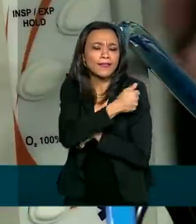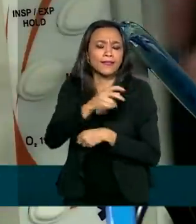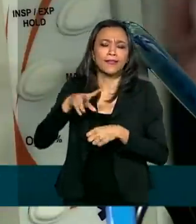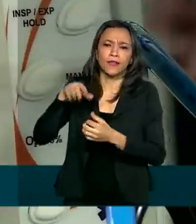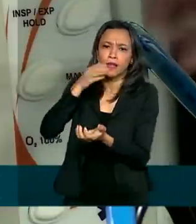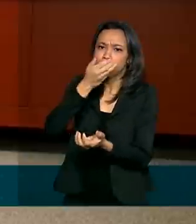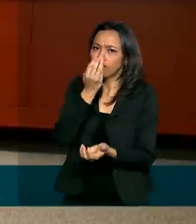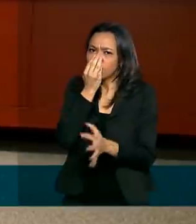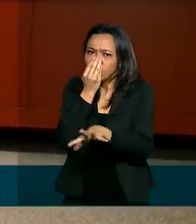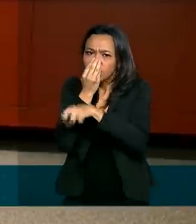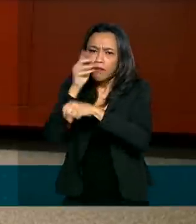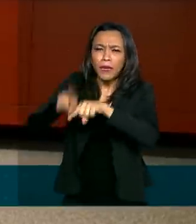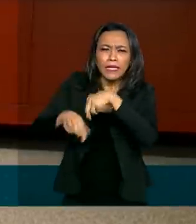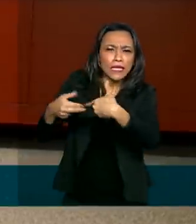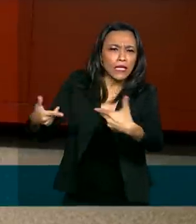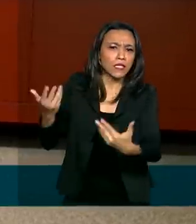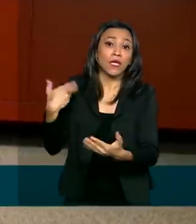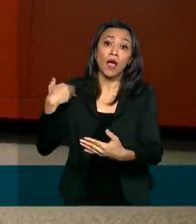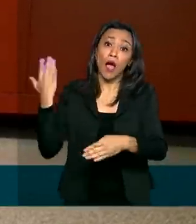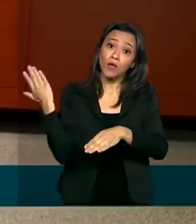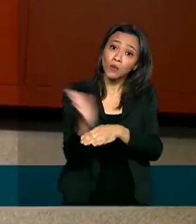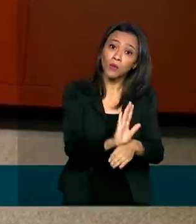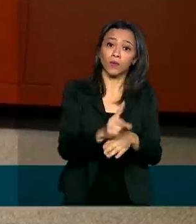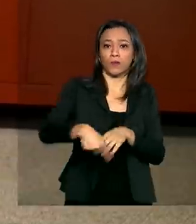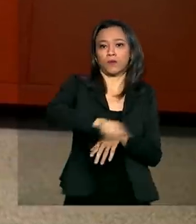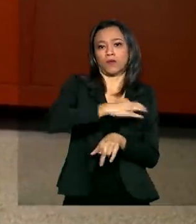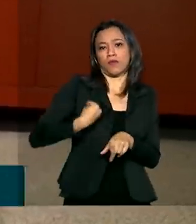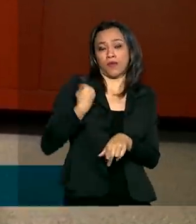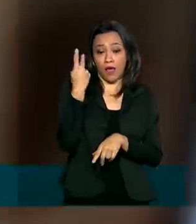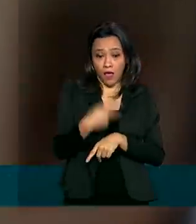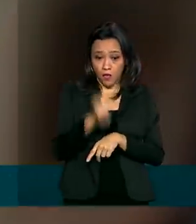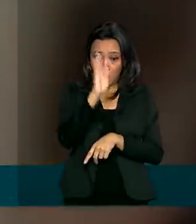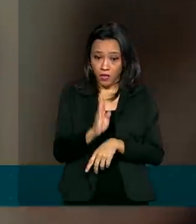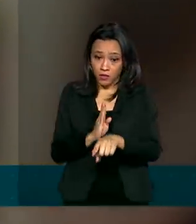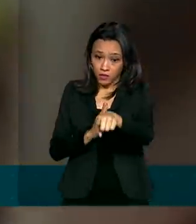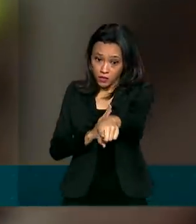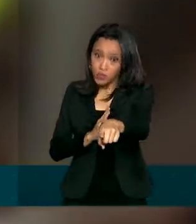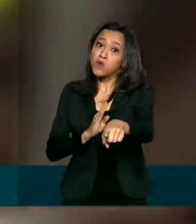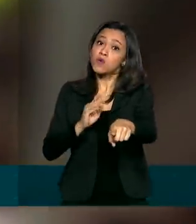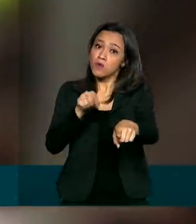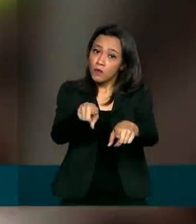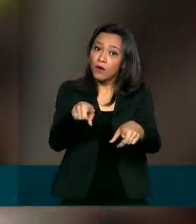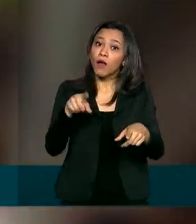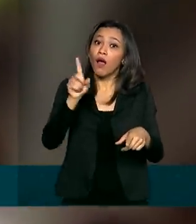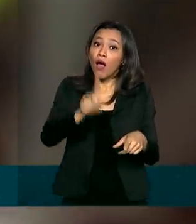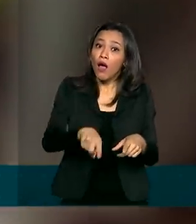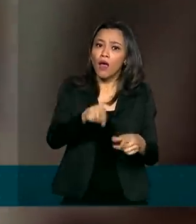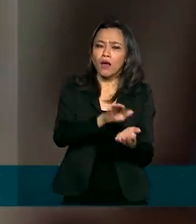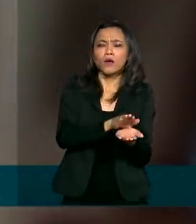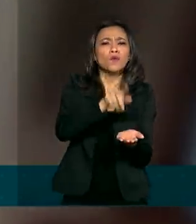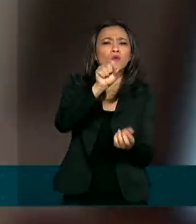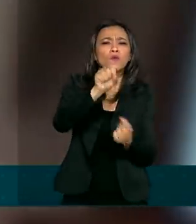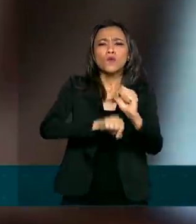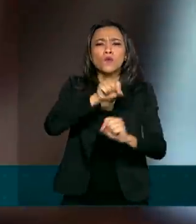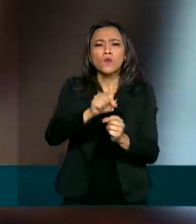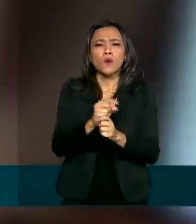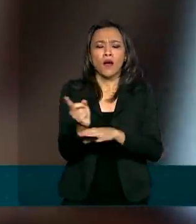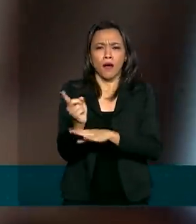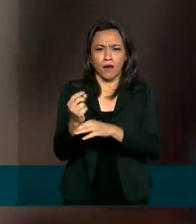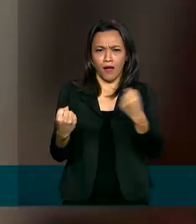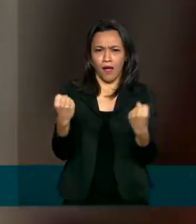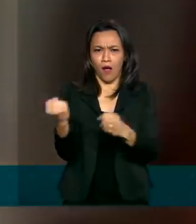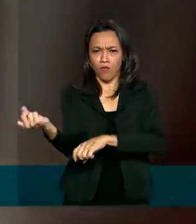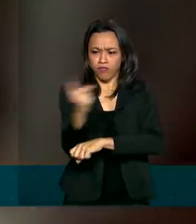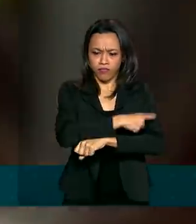salvar vidas. Aqui no Brasil, um respirador artificial desenvolvido com motor de limpador de para